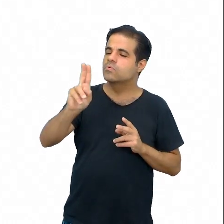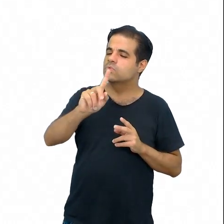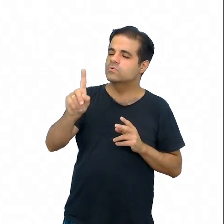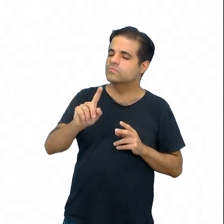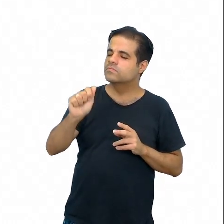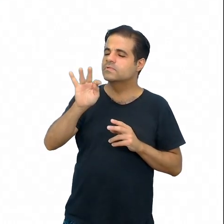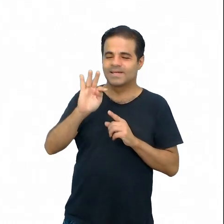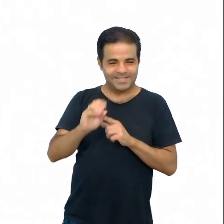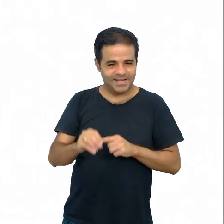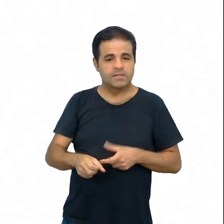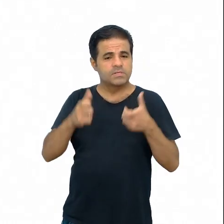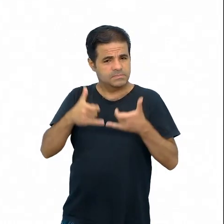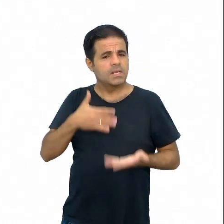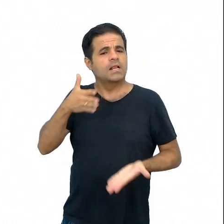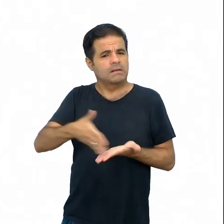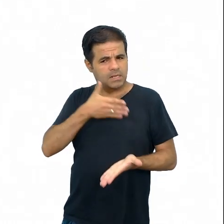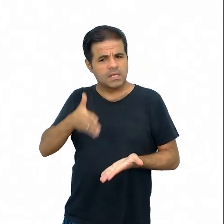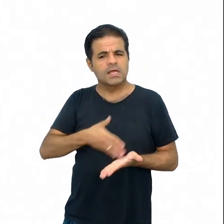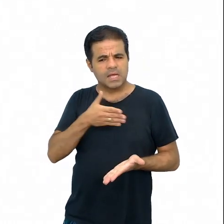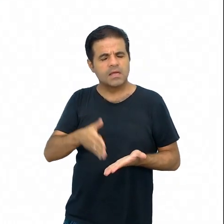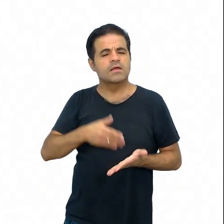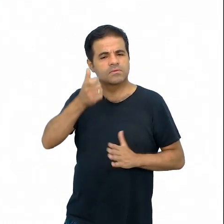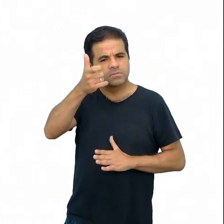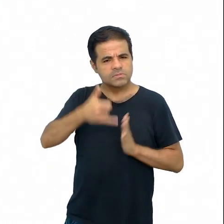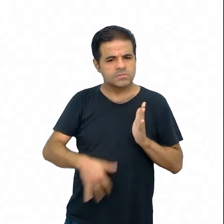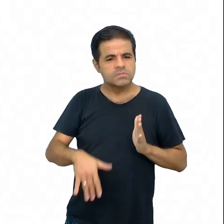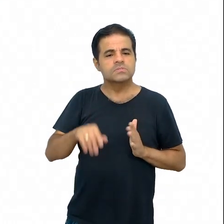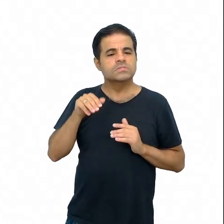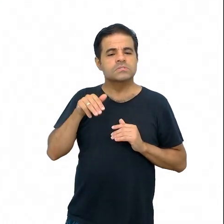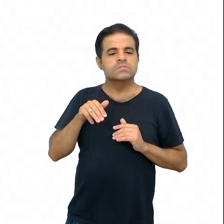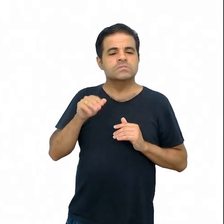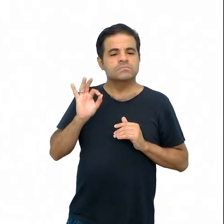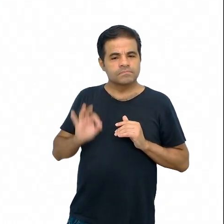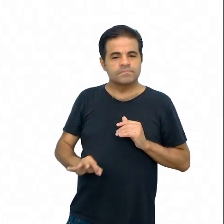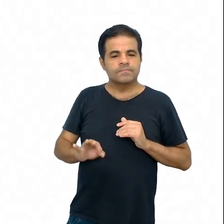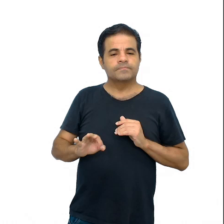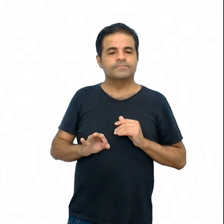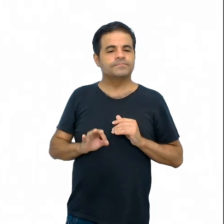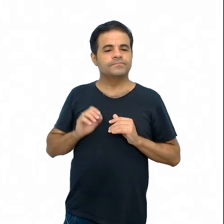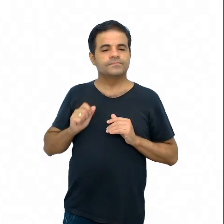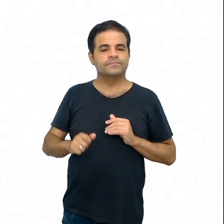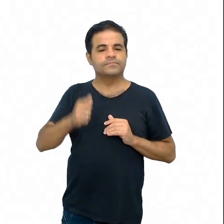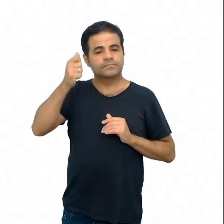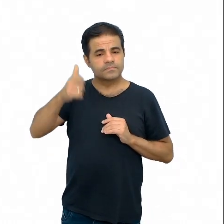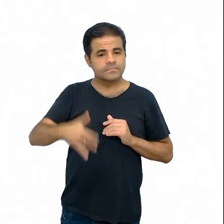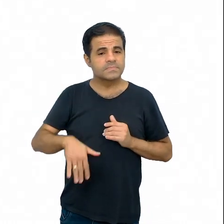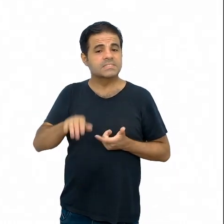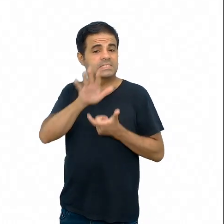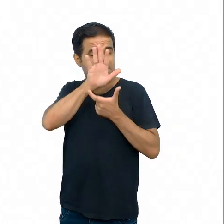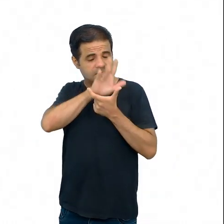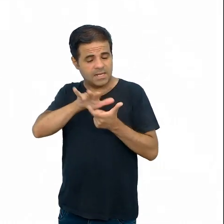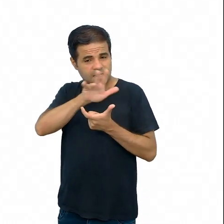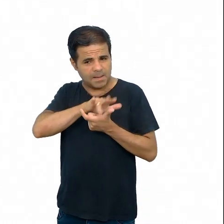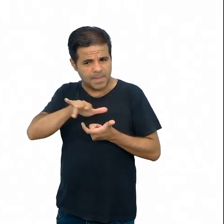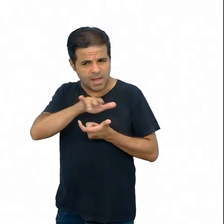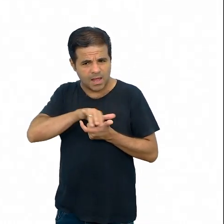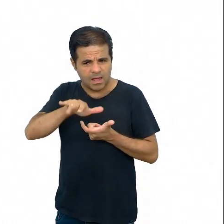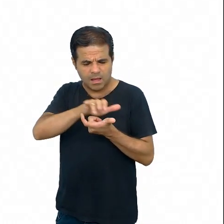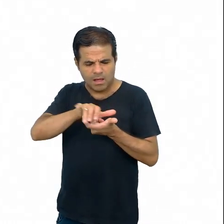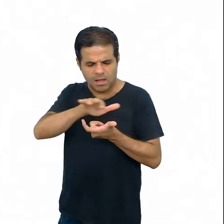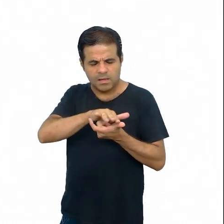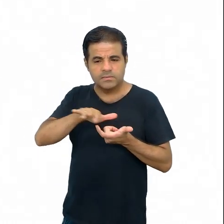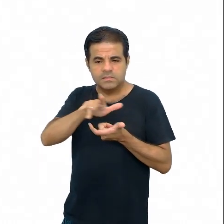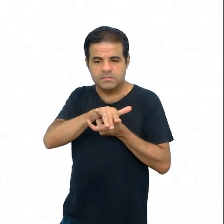que é citado no livro de Rojo, e que diz que letramentos, né, pensando aí na